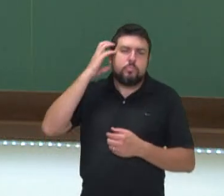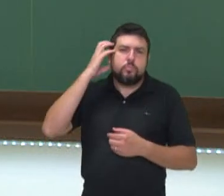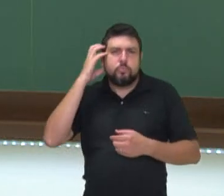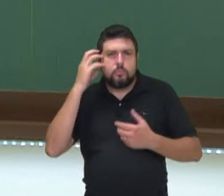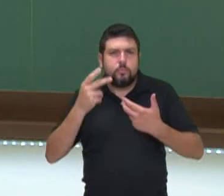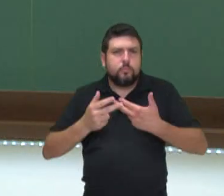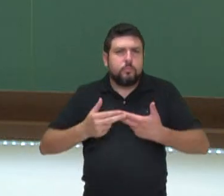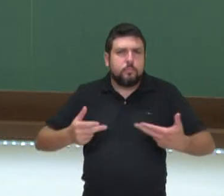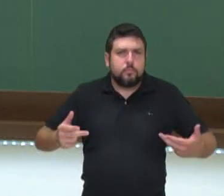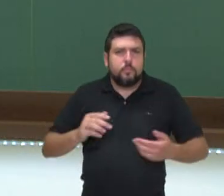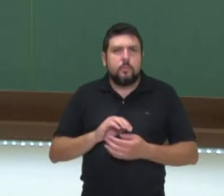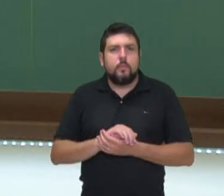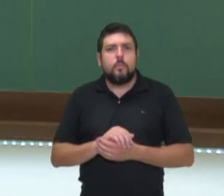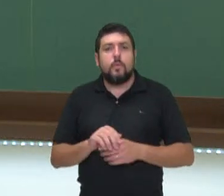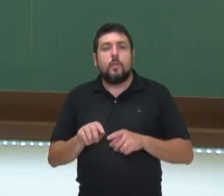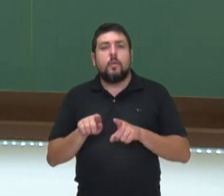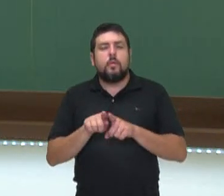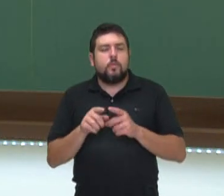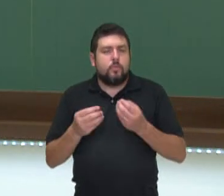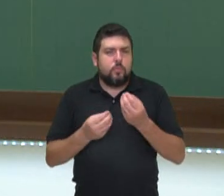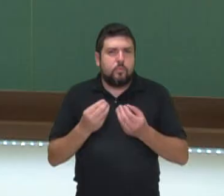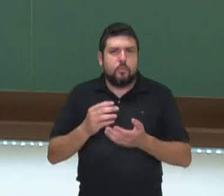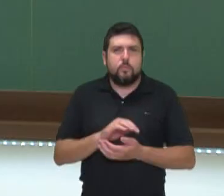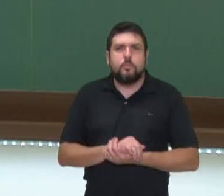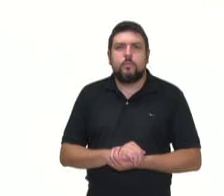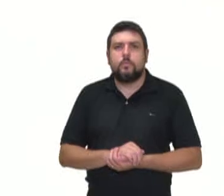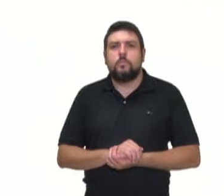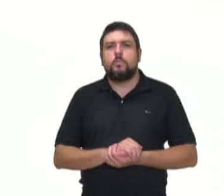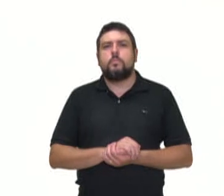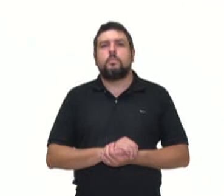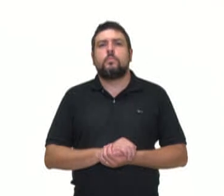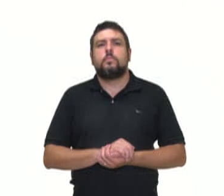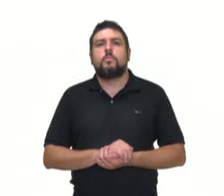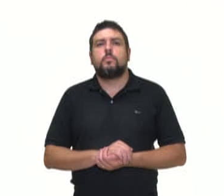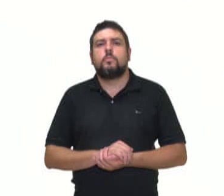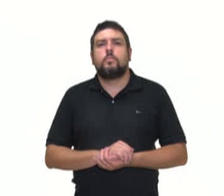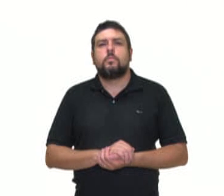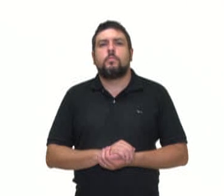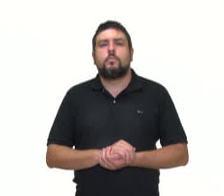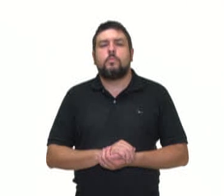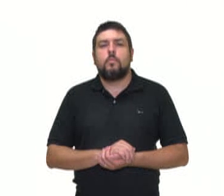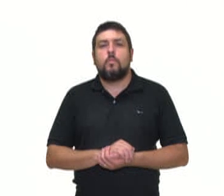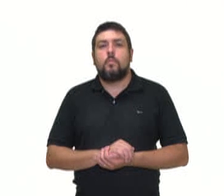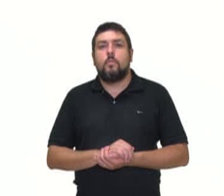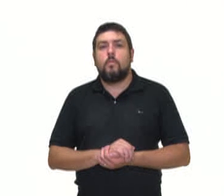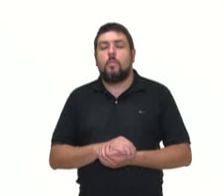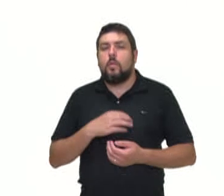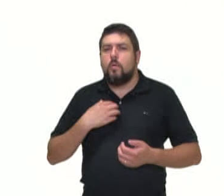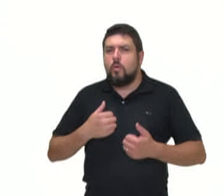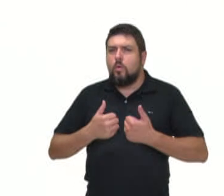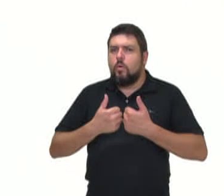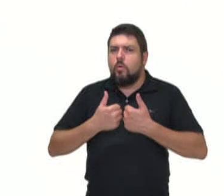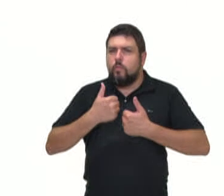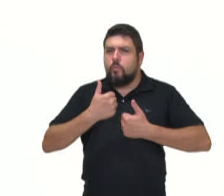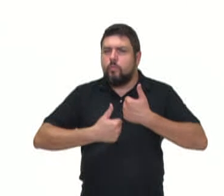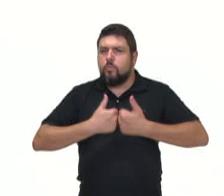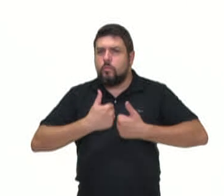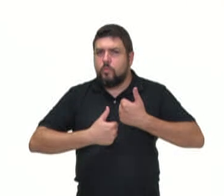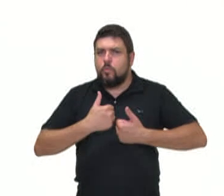essa relação entre o futebol e a mídia. Vamos lá? O futebol é um esporte que,